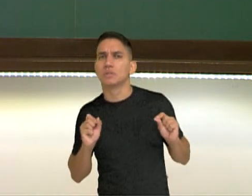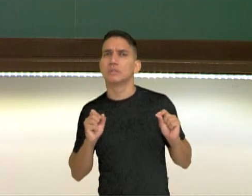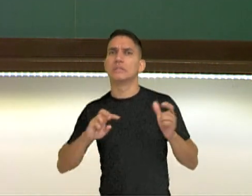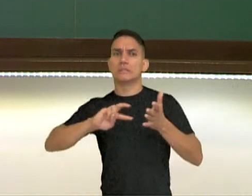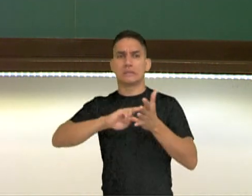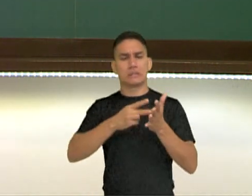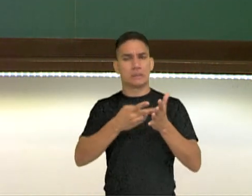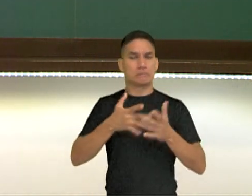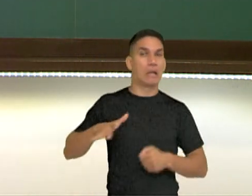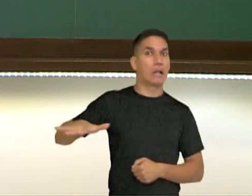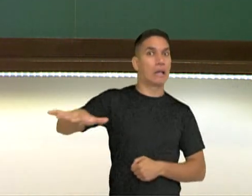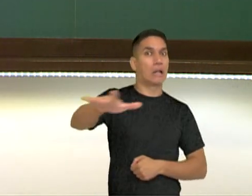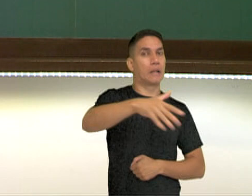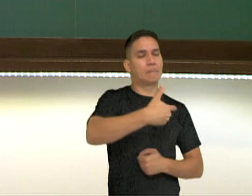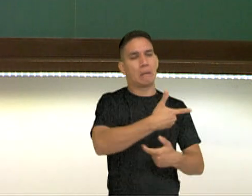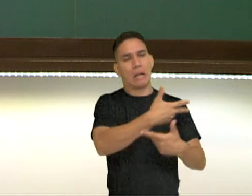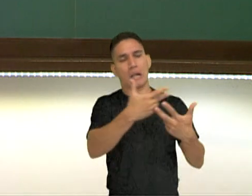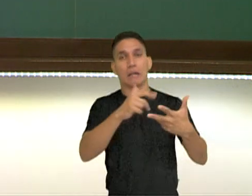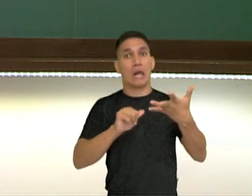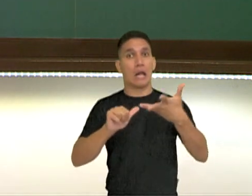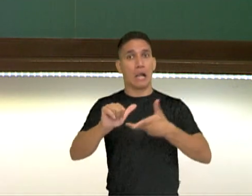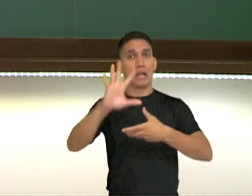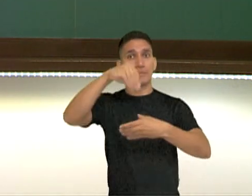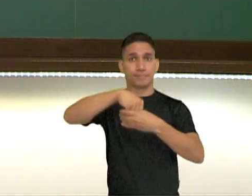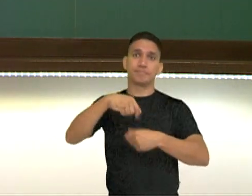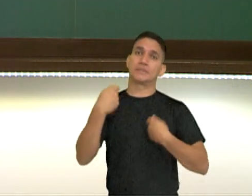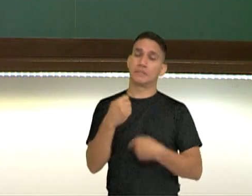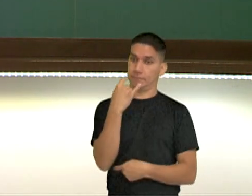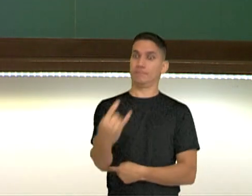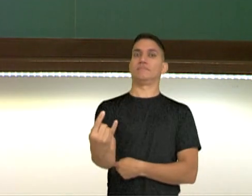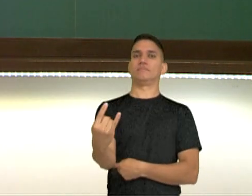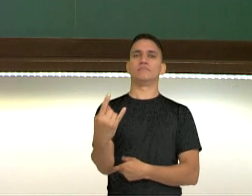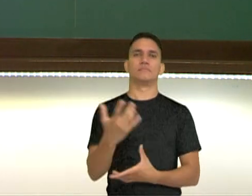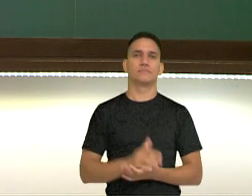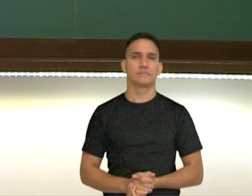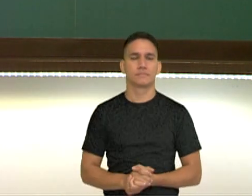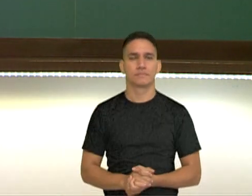coisa muito atrativa na propaganda, senão você não vai vender o seu produto.